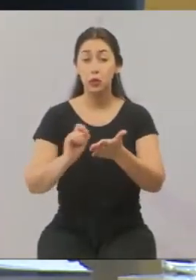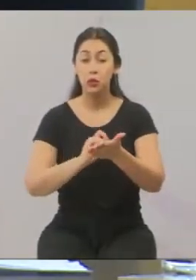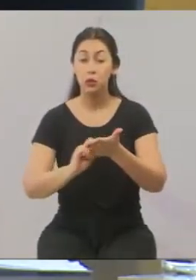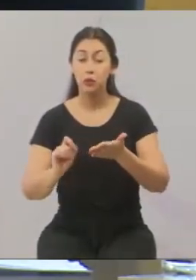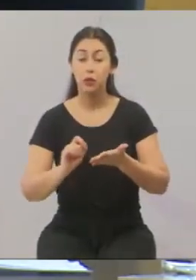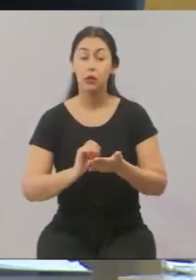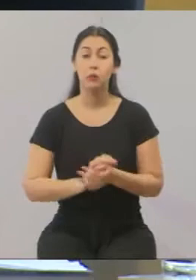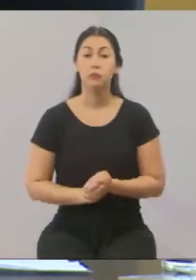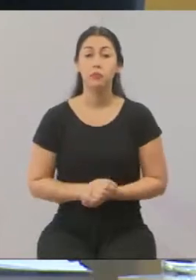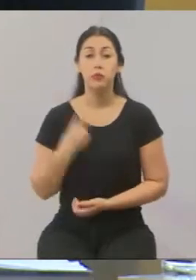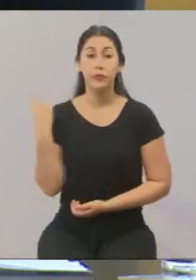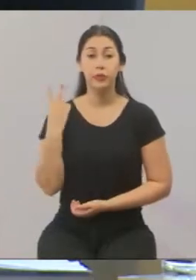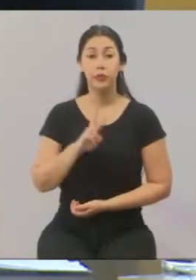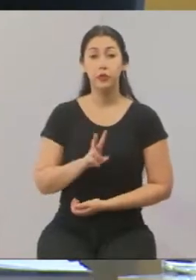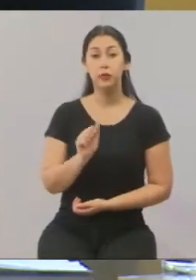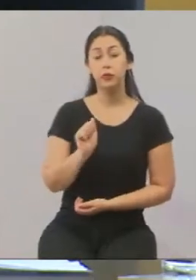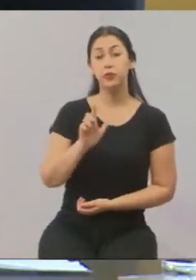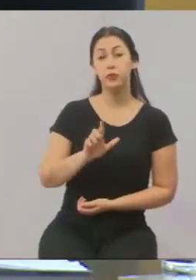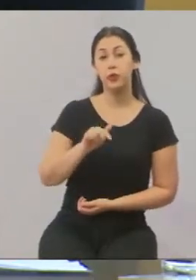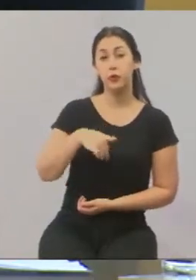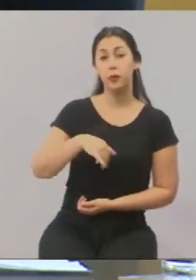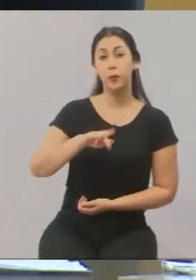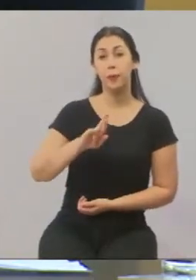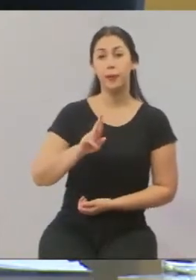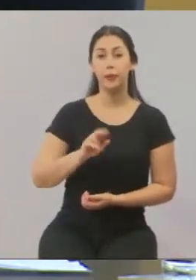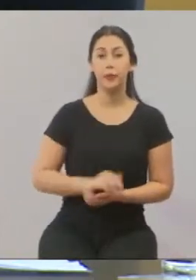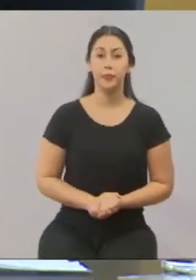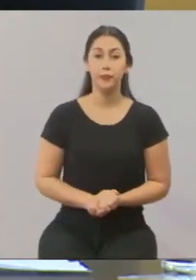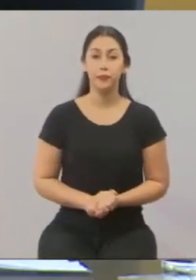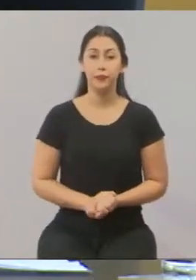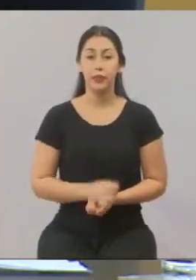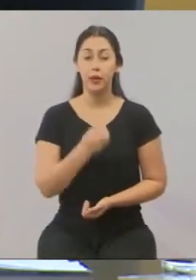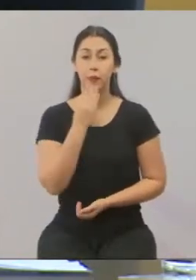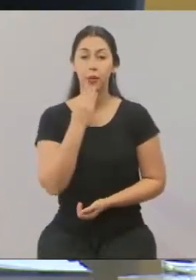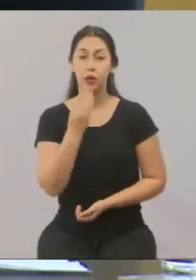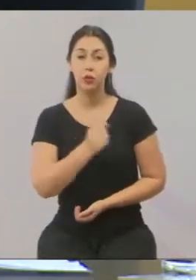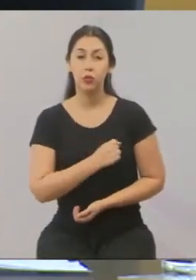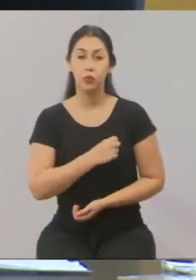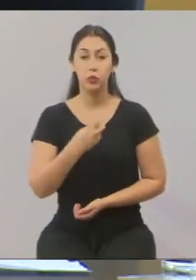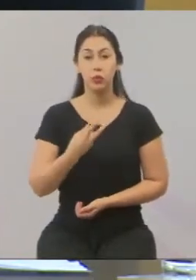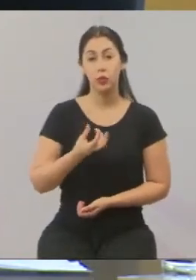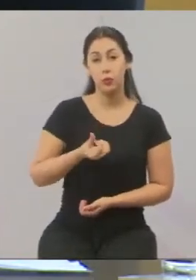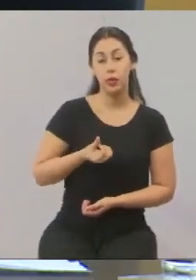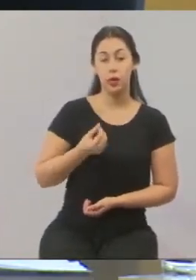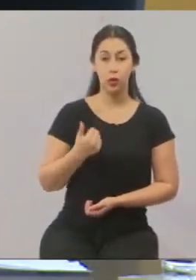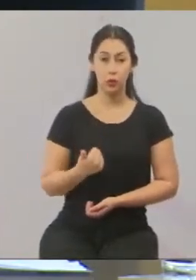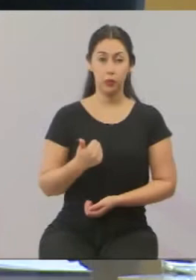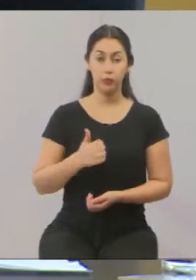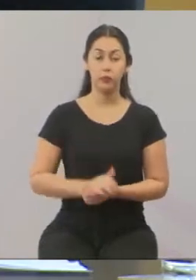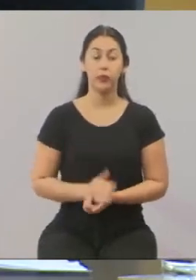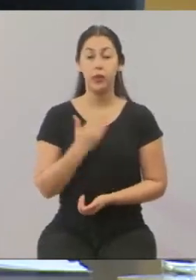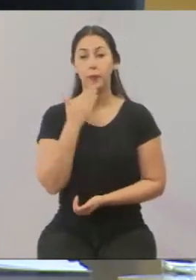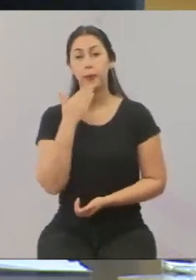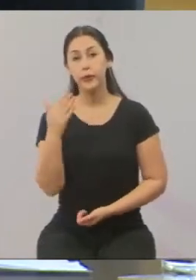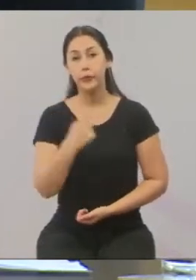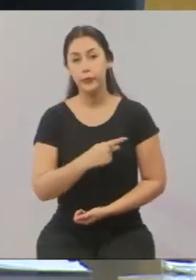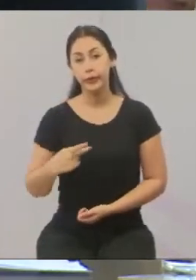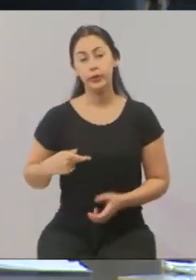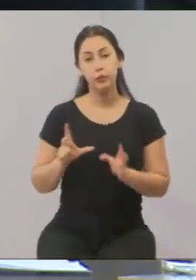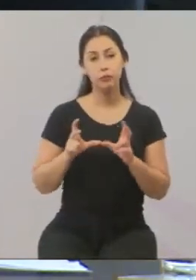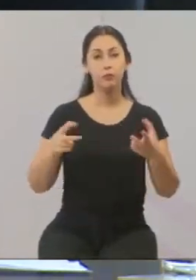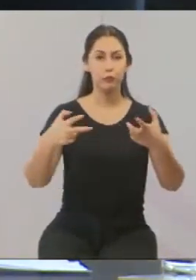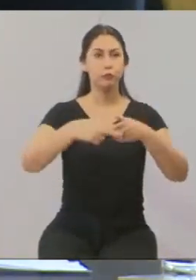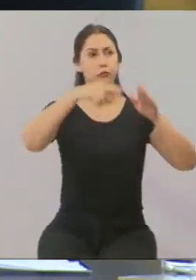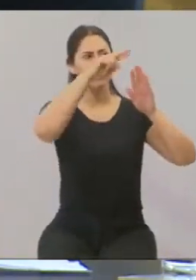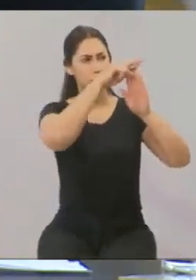subscrevemos. Vereador Valmir Parque do Meia Lua. Requerimento 261. Requeremos ao excelentíssimo senhor presidente desta